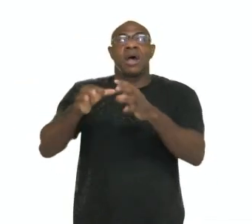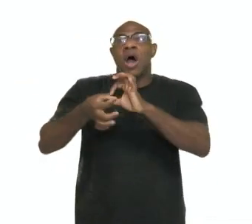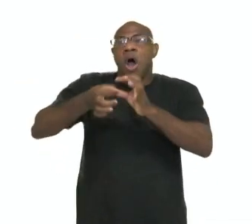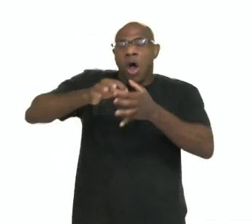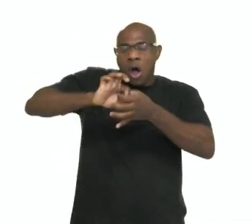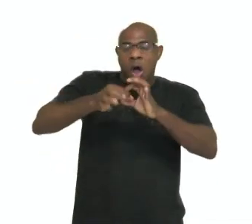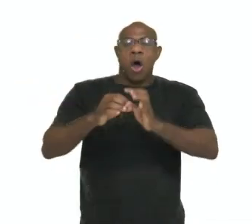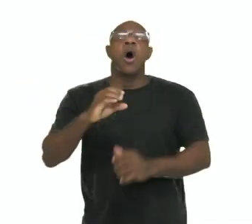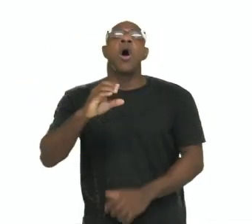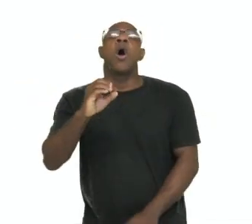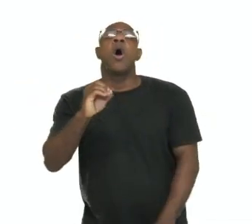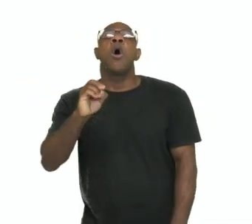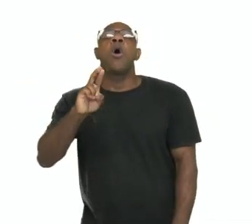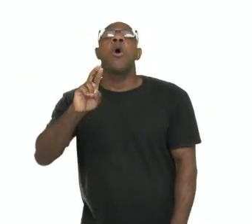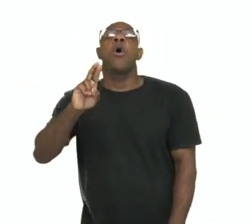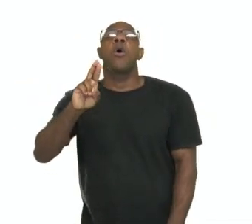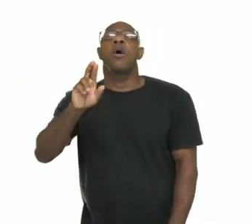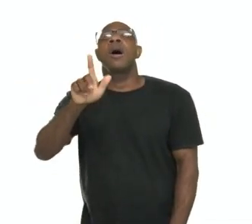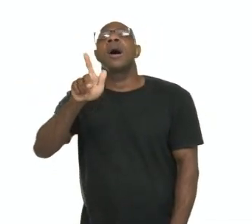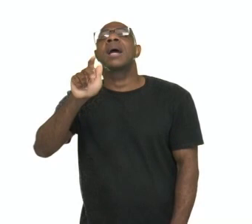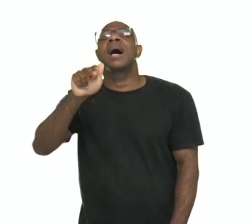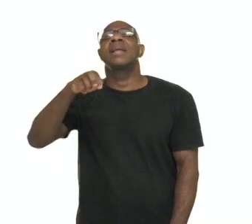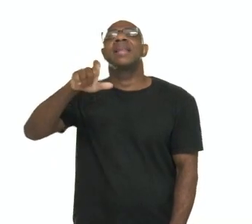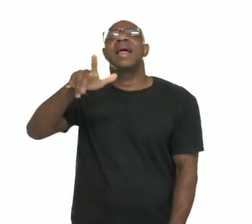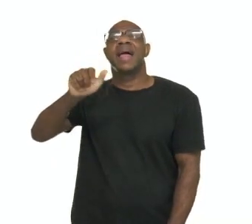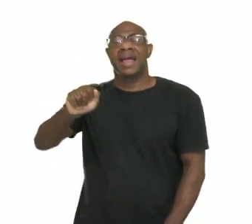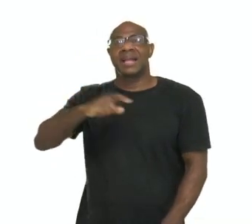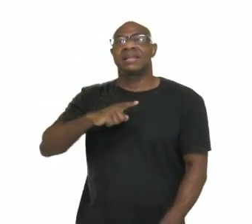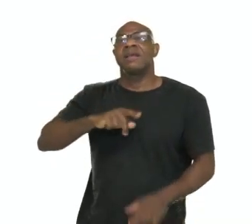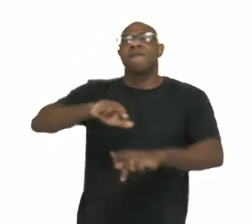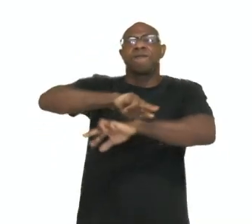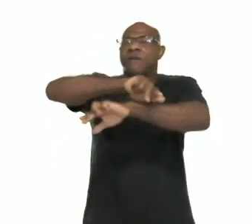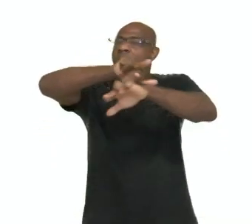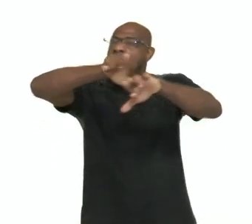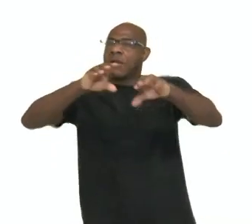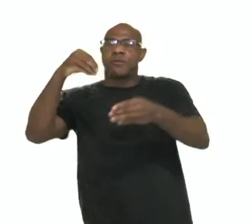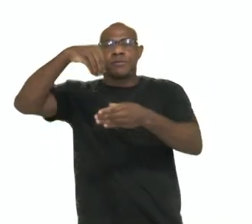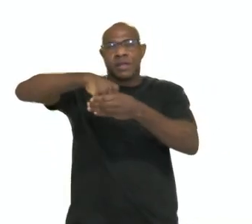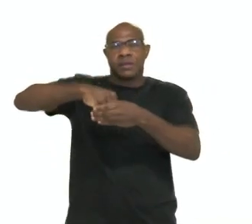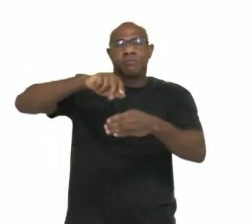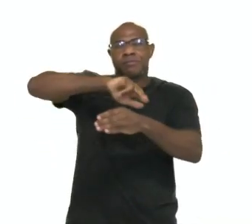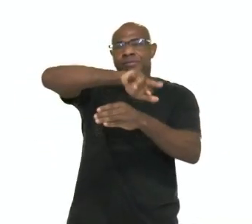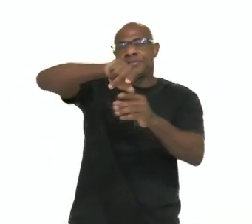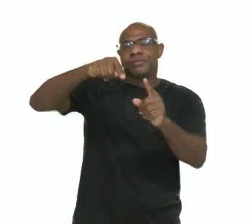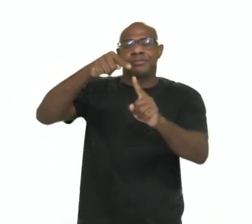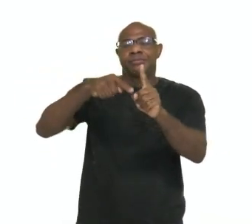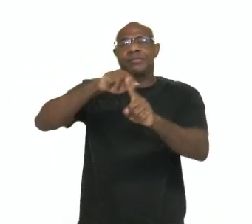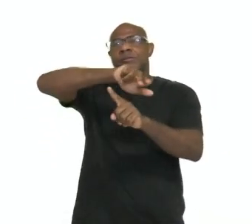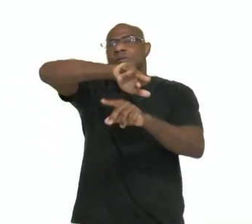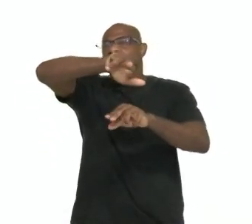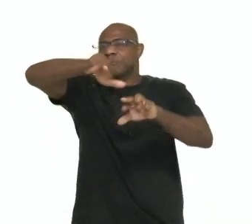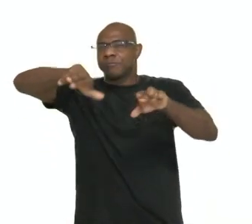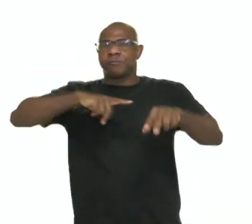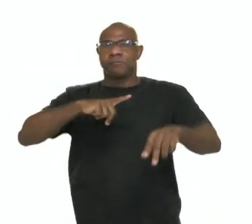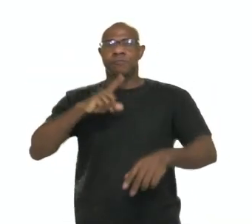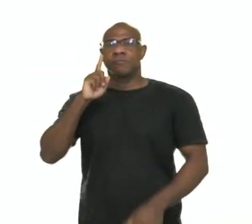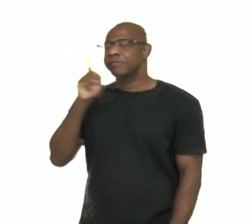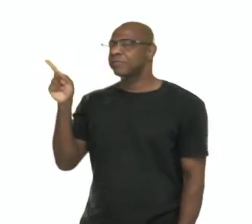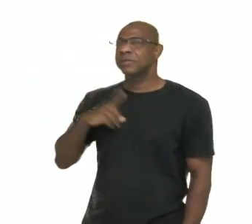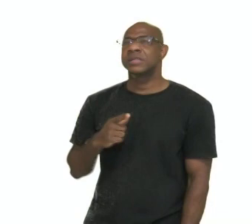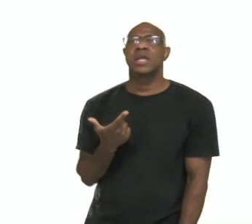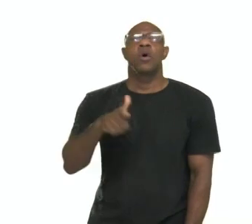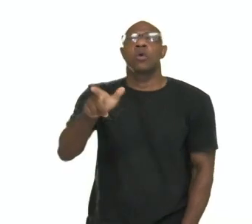as mitocôndrias, o complexo golgiense, o retículo endoplasmático e